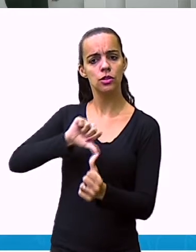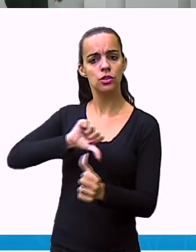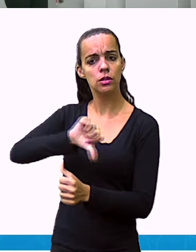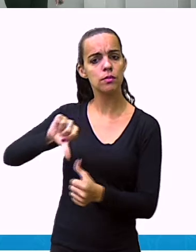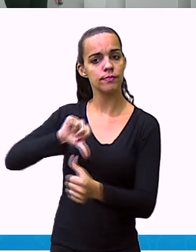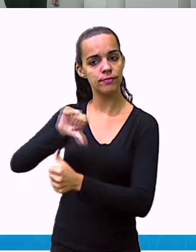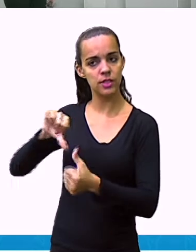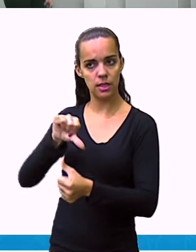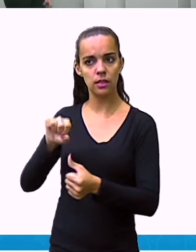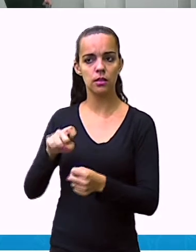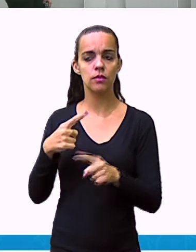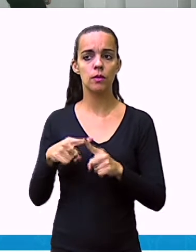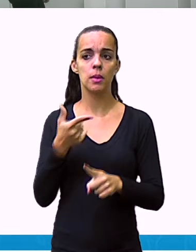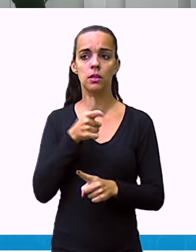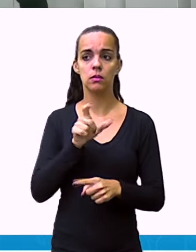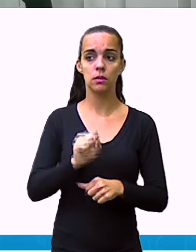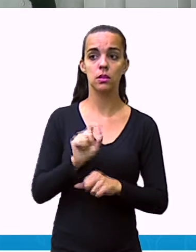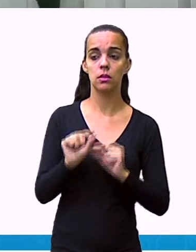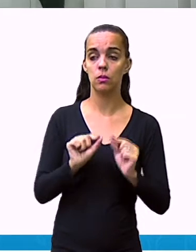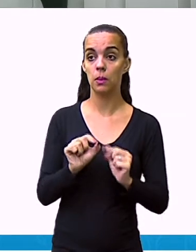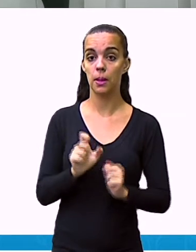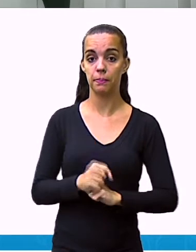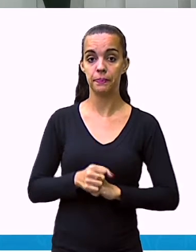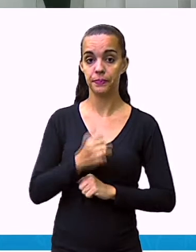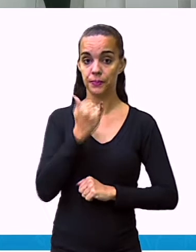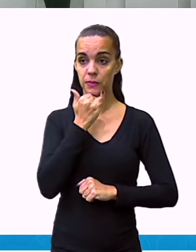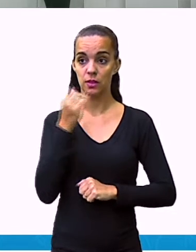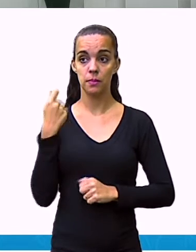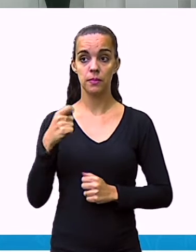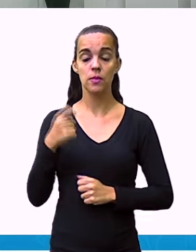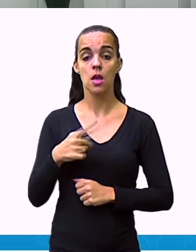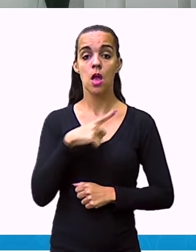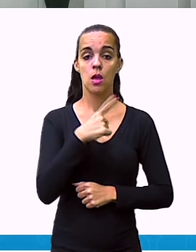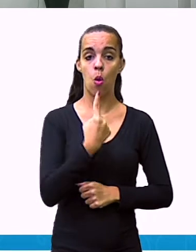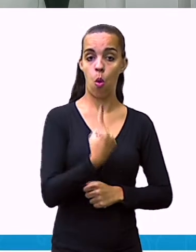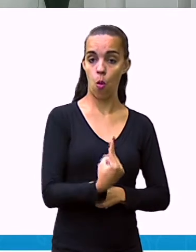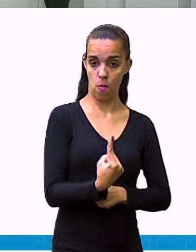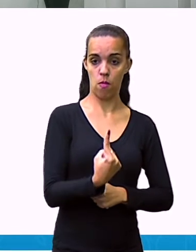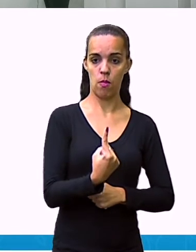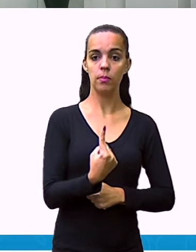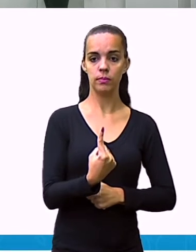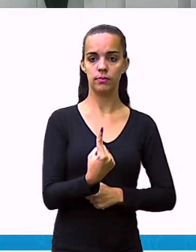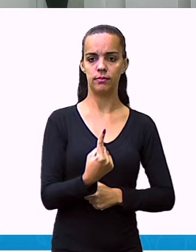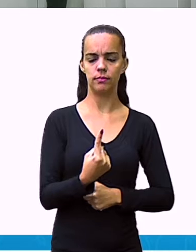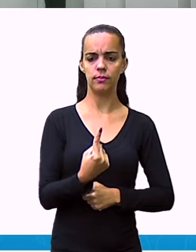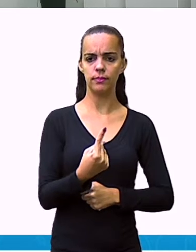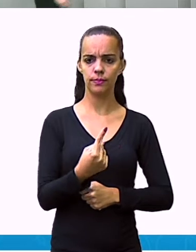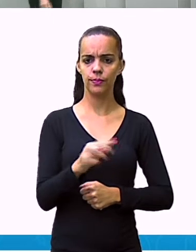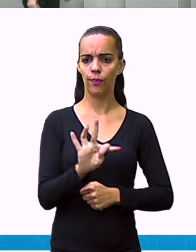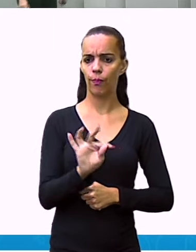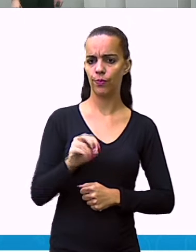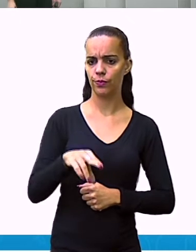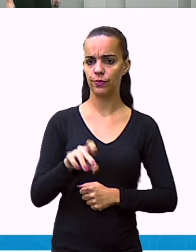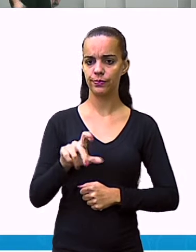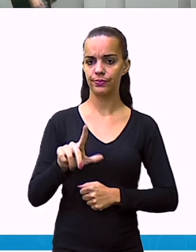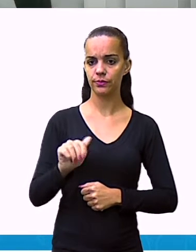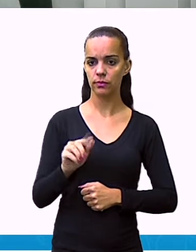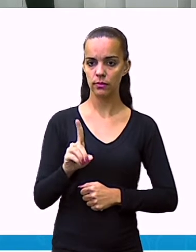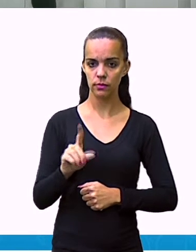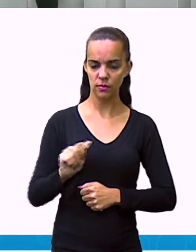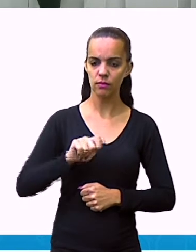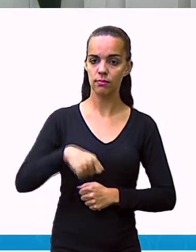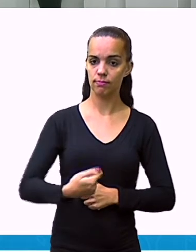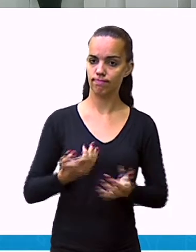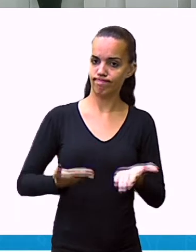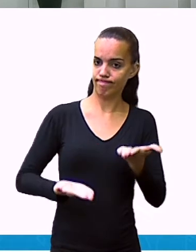Tonelada é só para vocês entender que uma tonelada equivale a mil quilogramas e